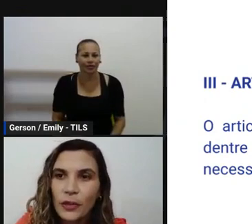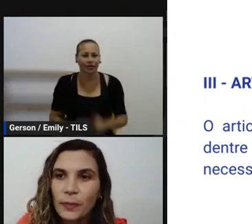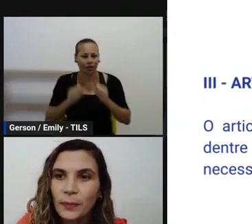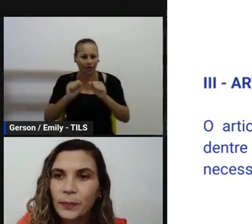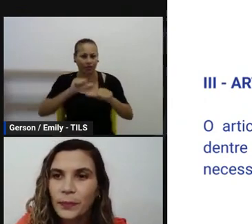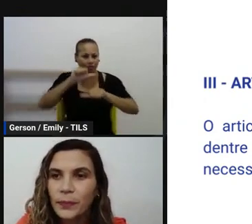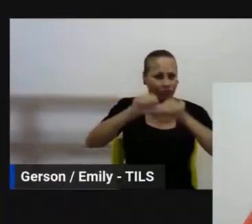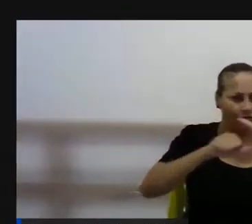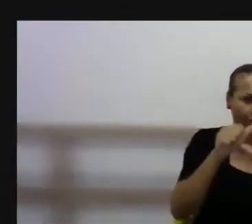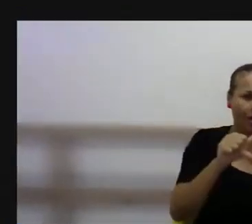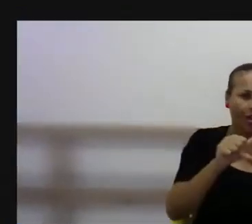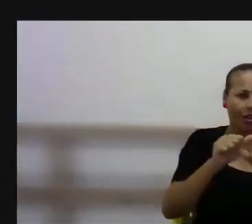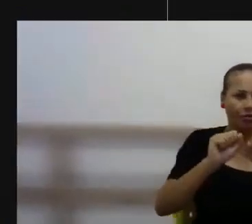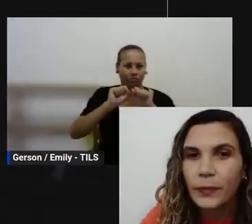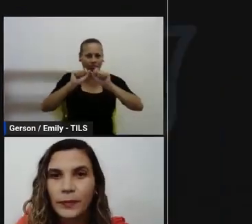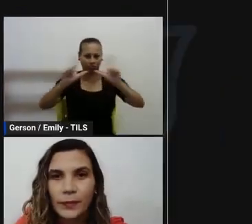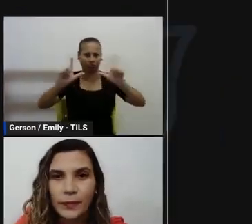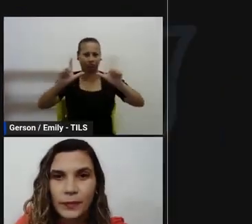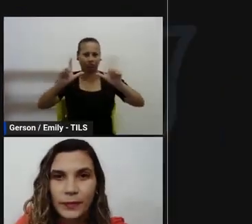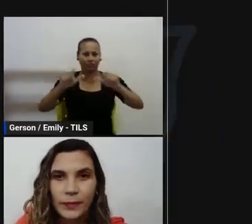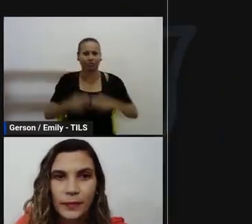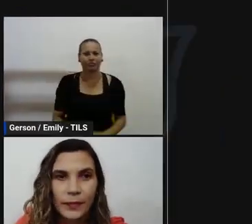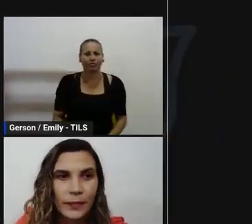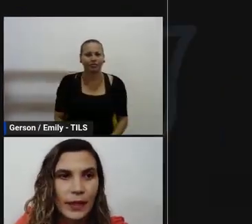favor, Cid? Cid? Cid?